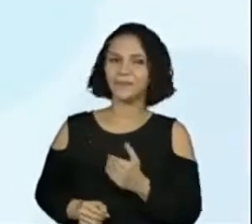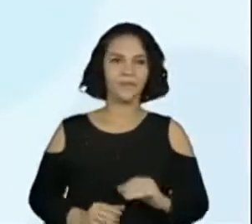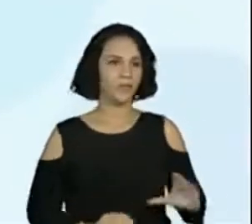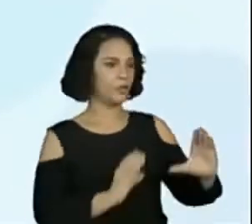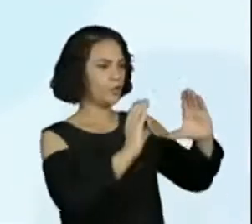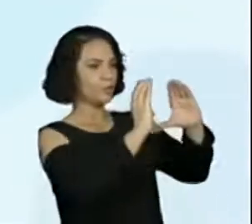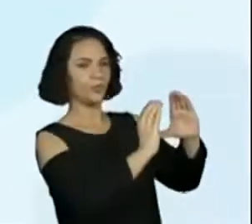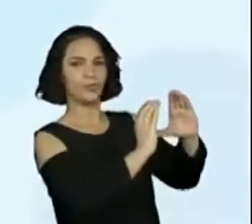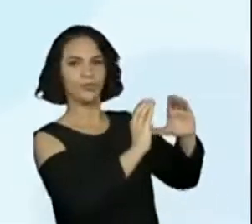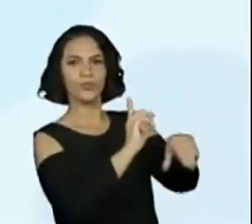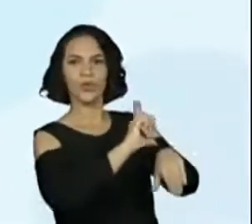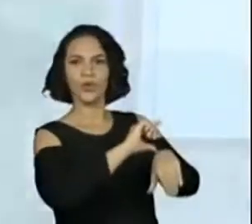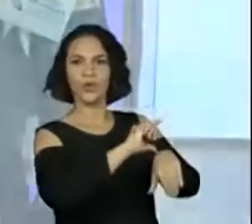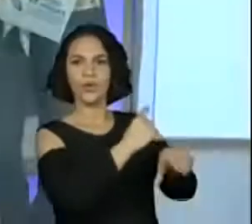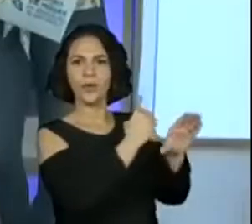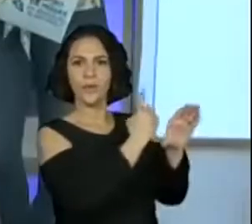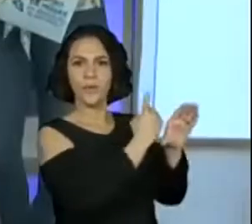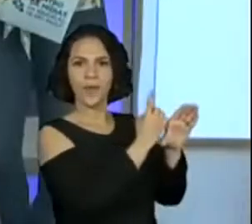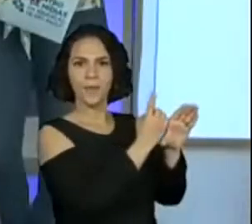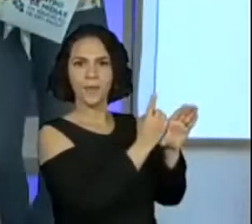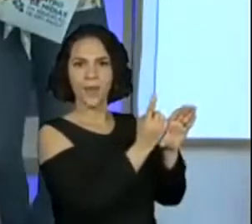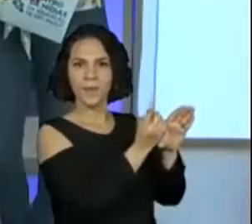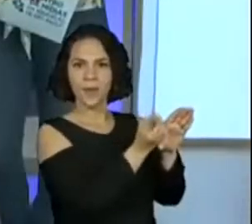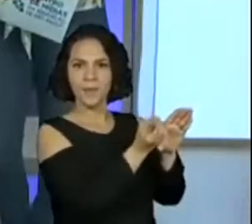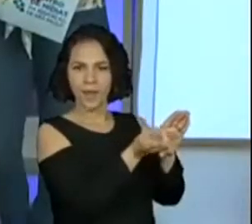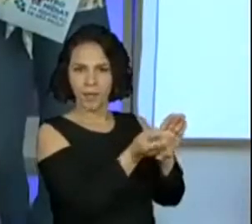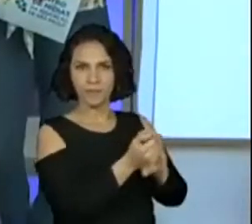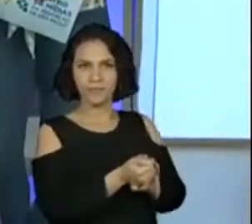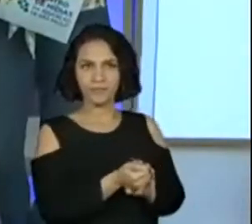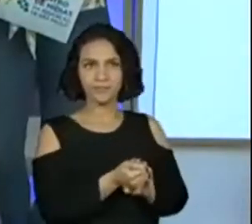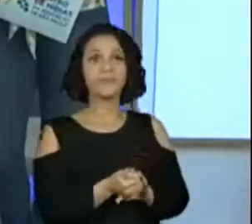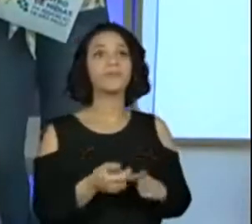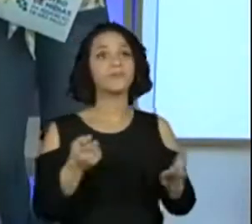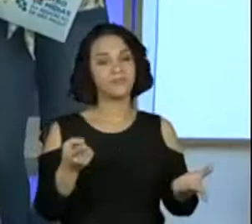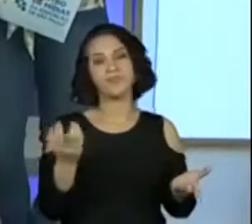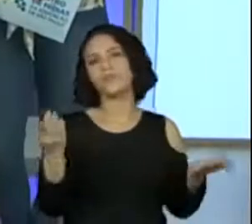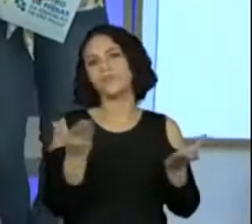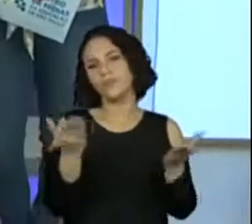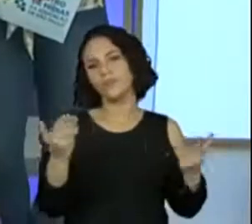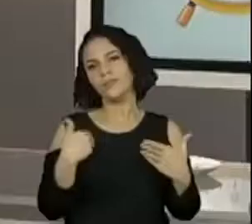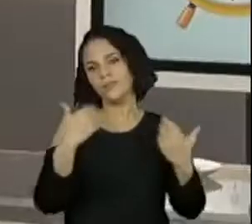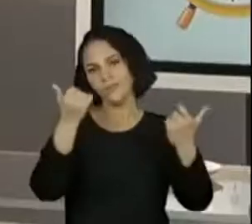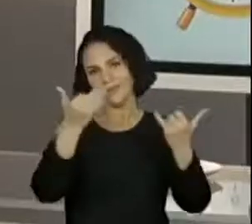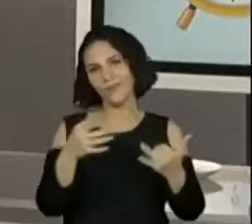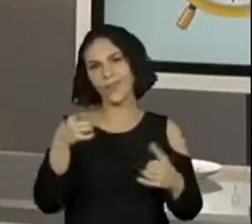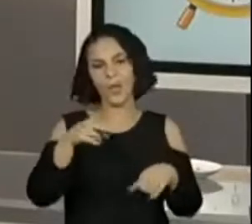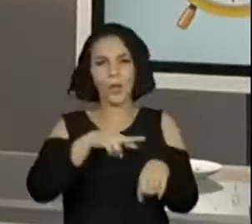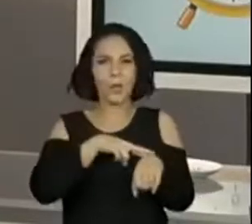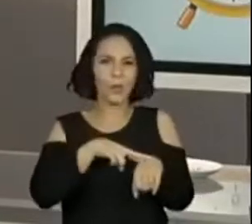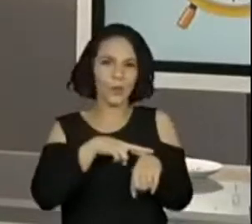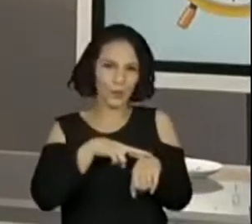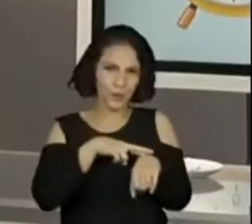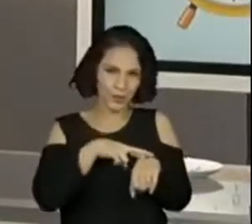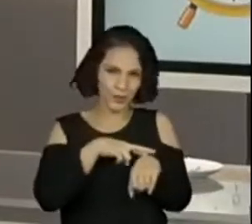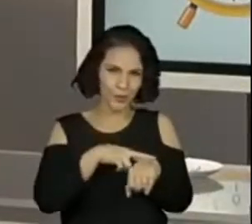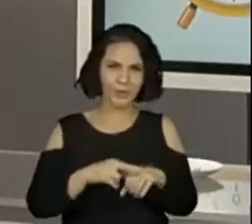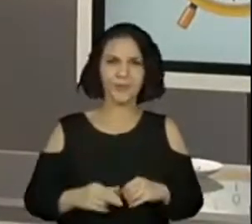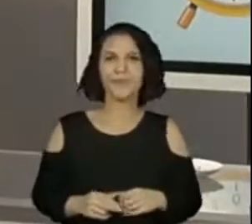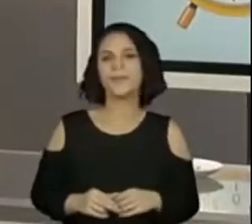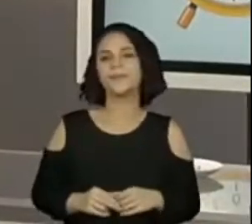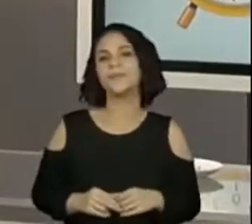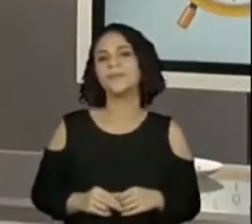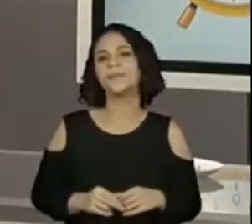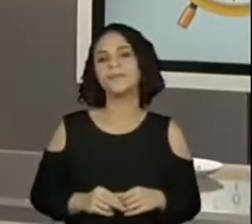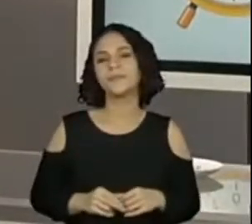Mas a gente vai conversar um pouquinho sobre os relógios usando esse roxo aqui em cima da bancada, tá